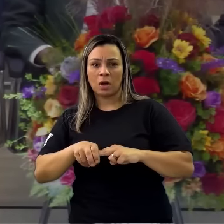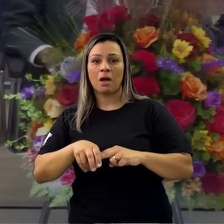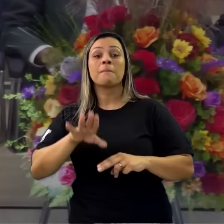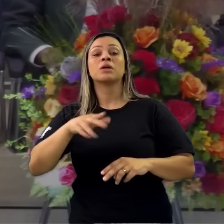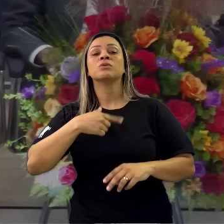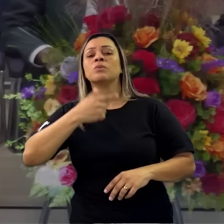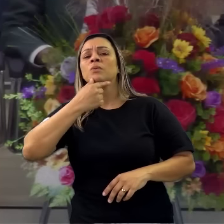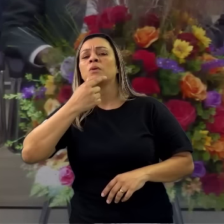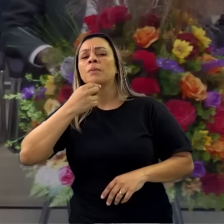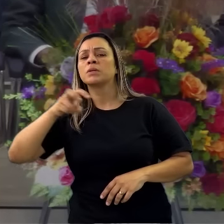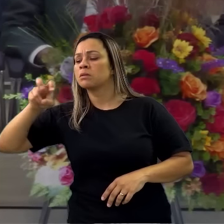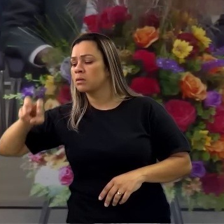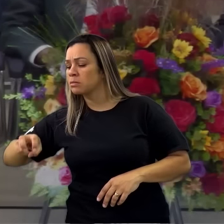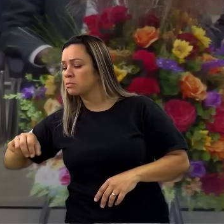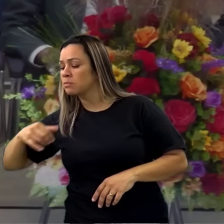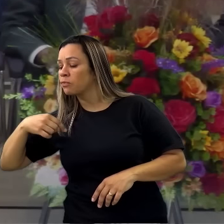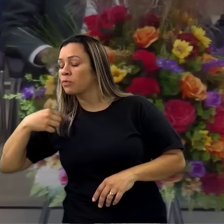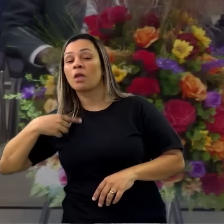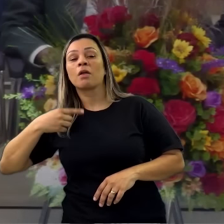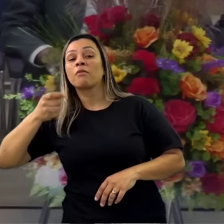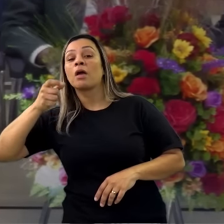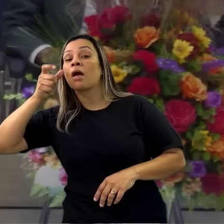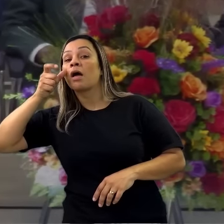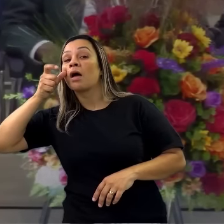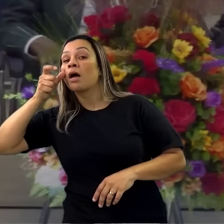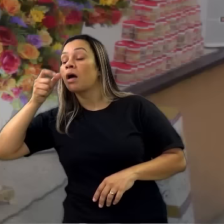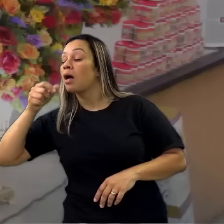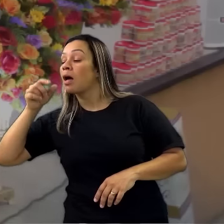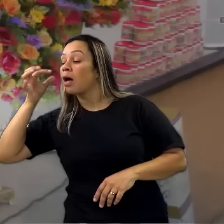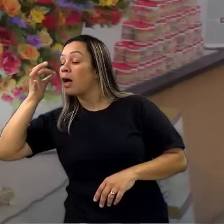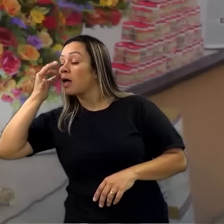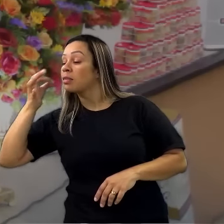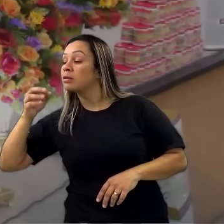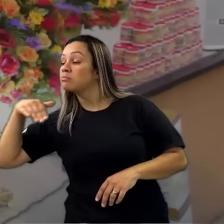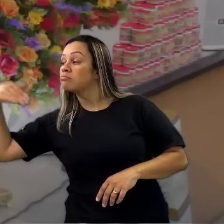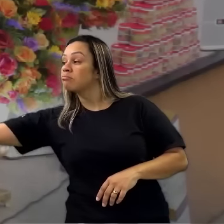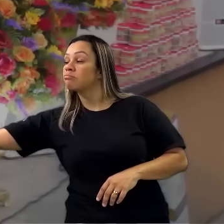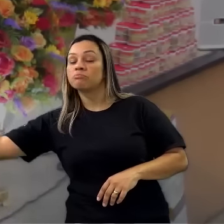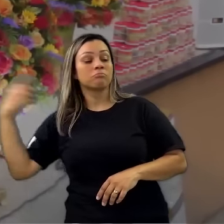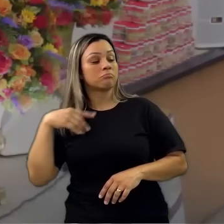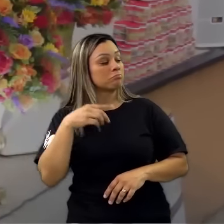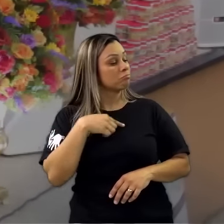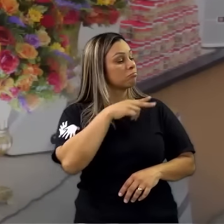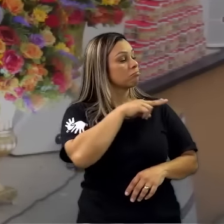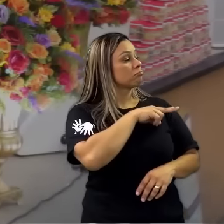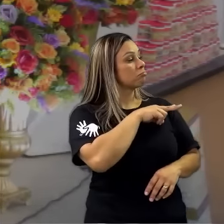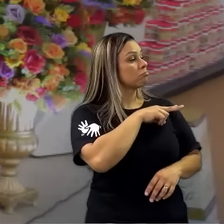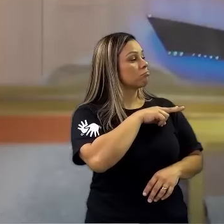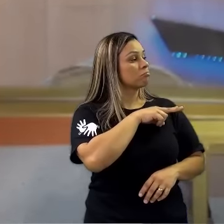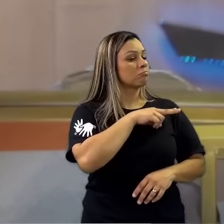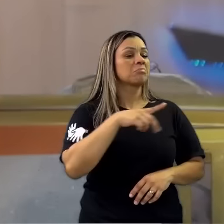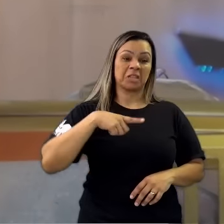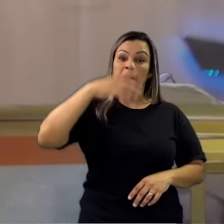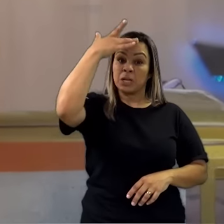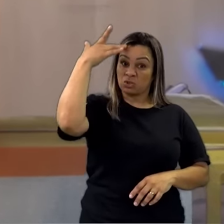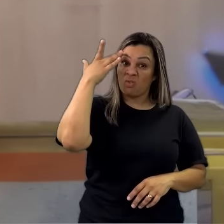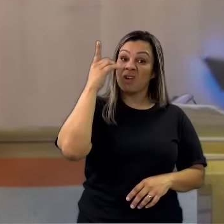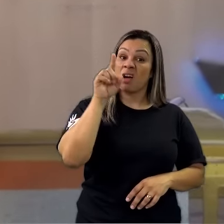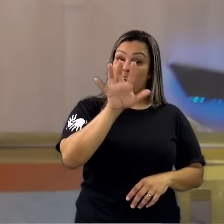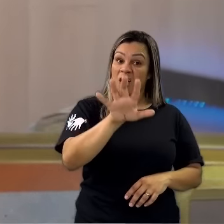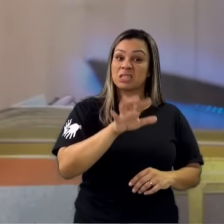que estava acontecendo dos dois lados nem dentro nem fora quando o negócio pega fogo eu sou do manto mas quando o negócio não